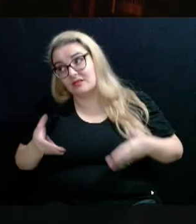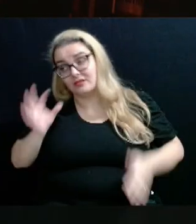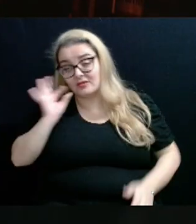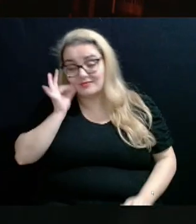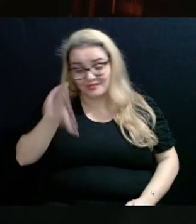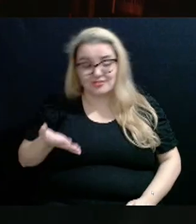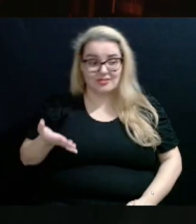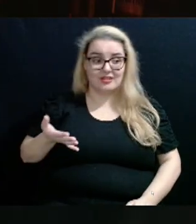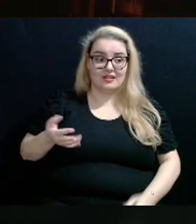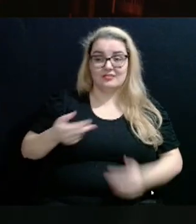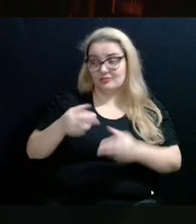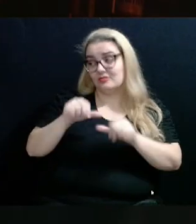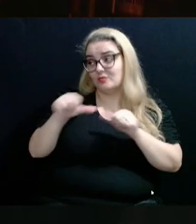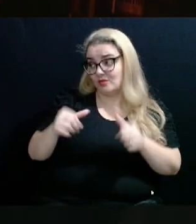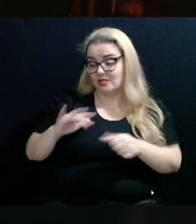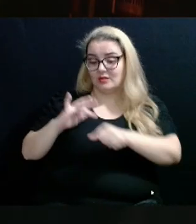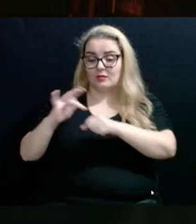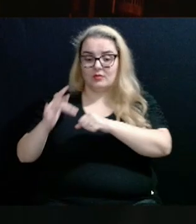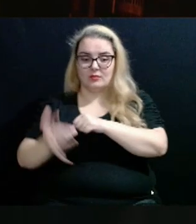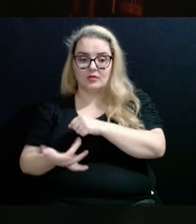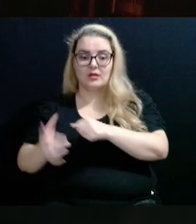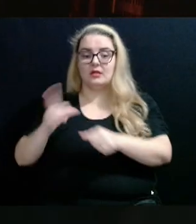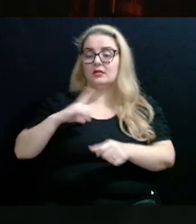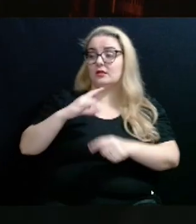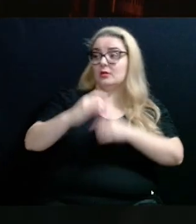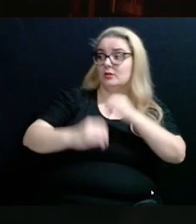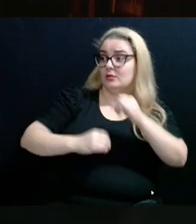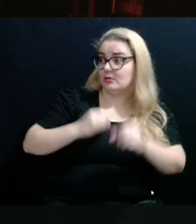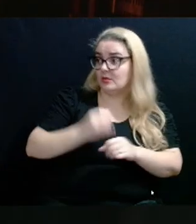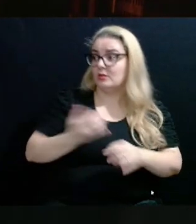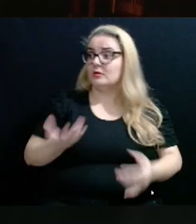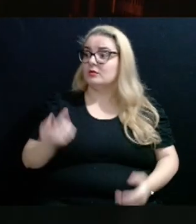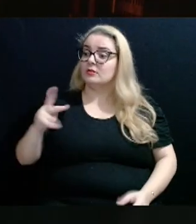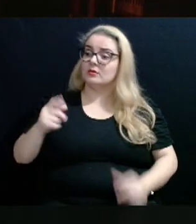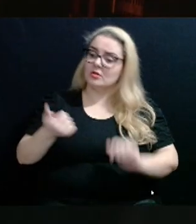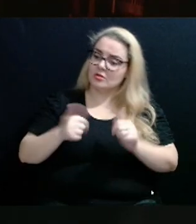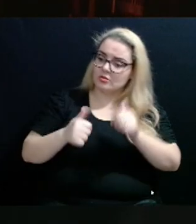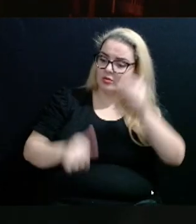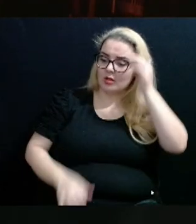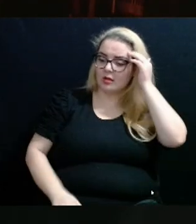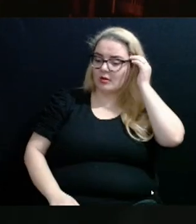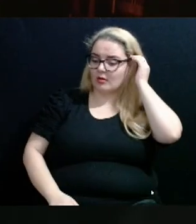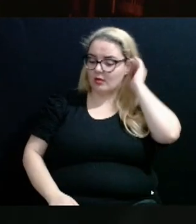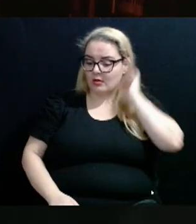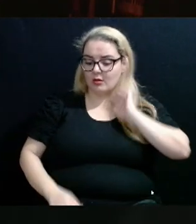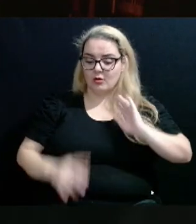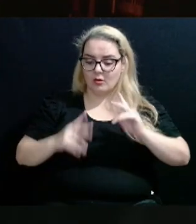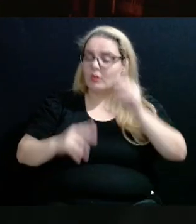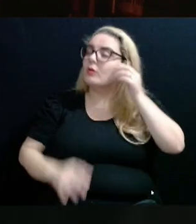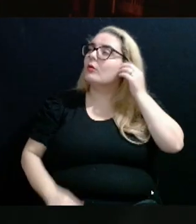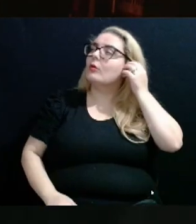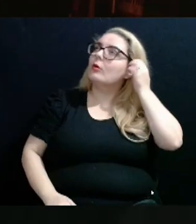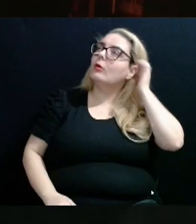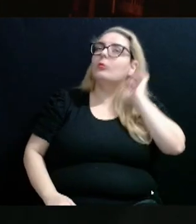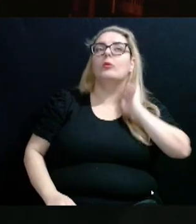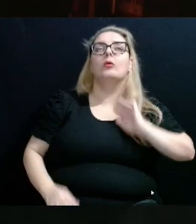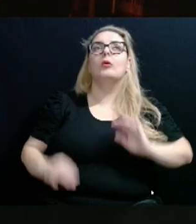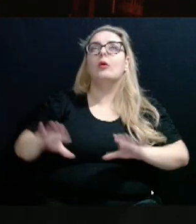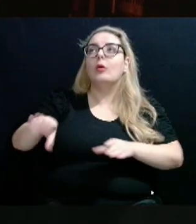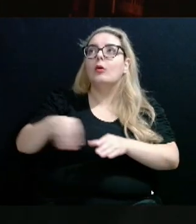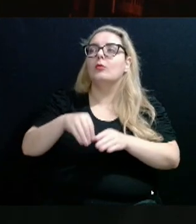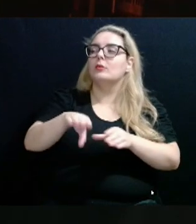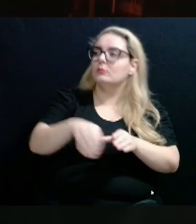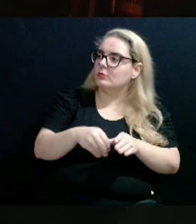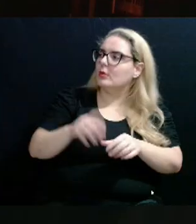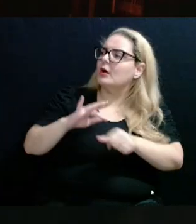gente tem a internet. Na sua avaliação, né, como colecionador, você acha que as redes sociais mudaram mesmo a forma de